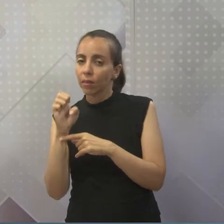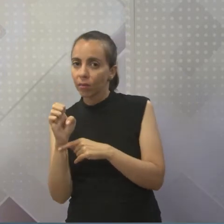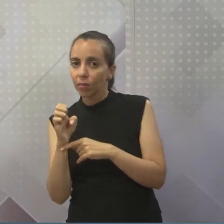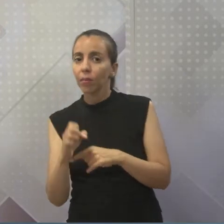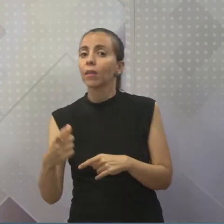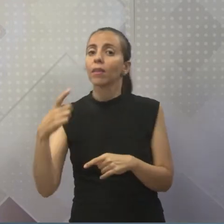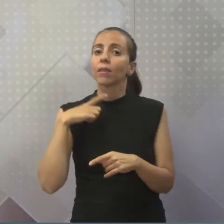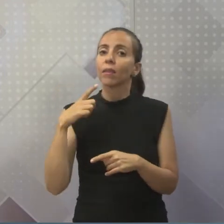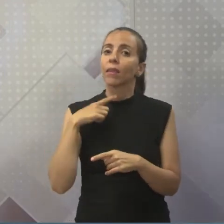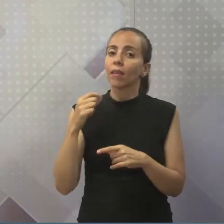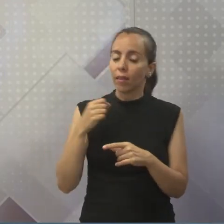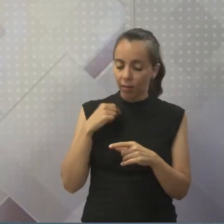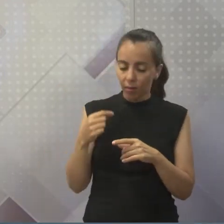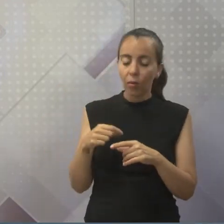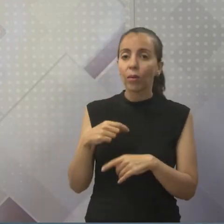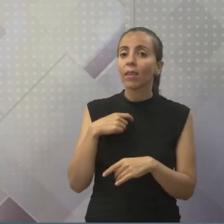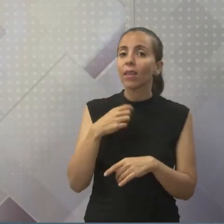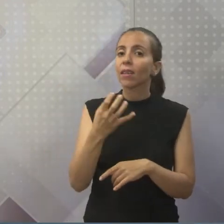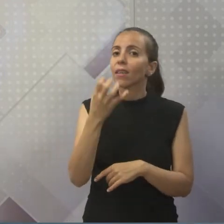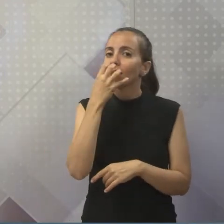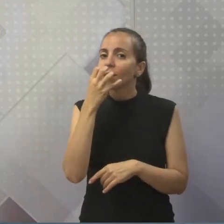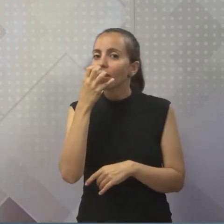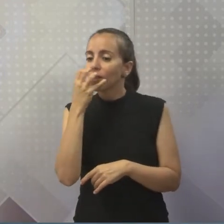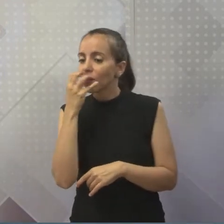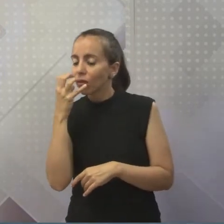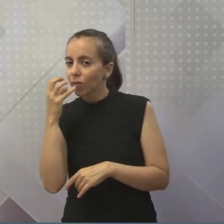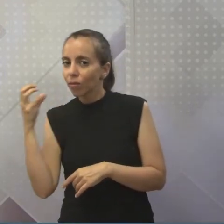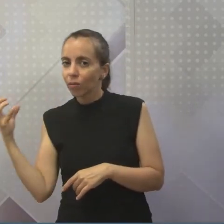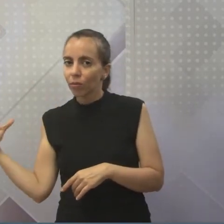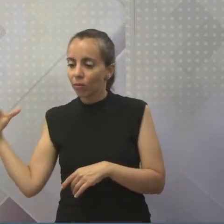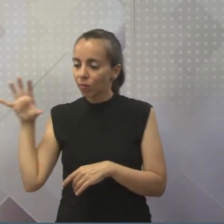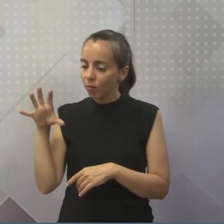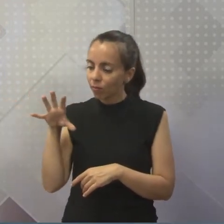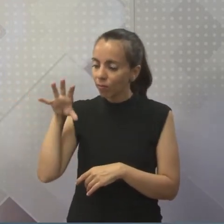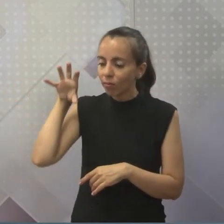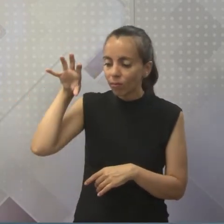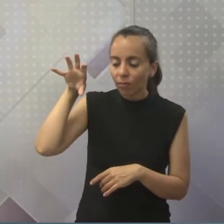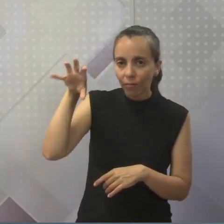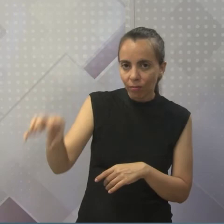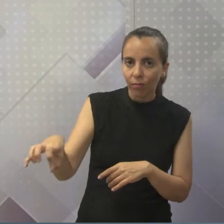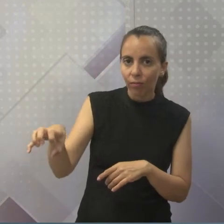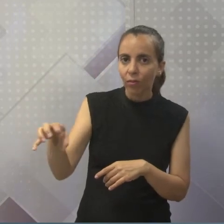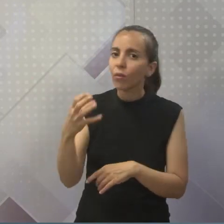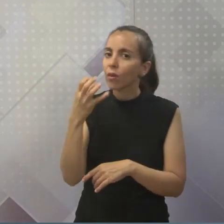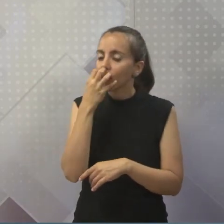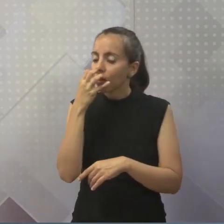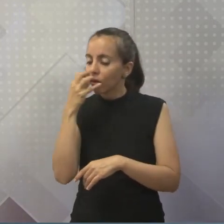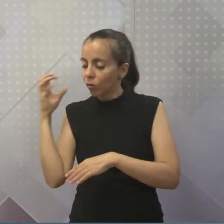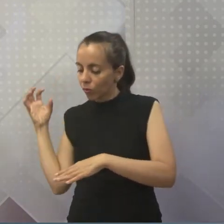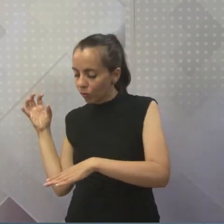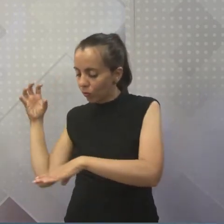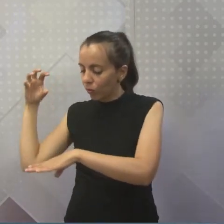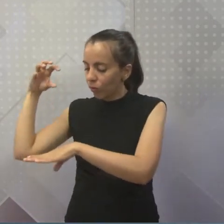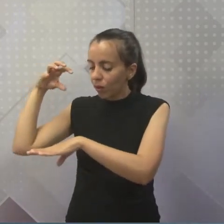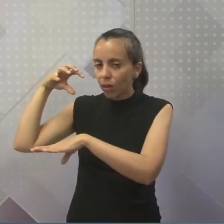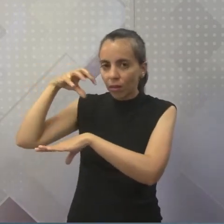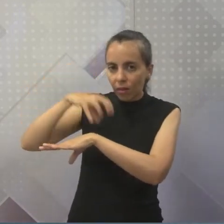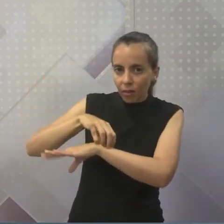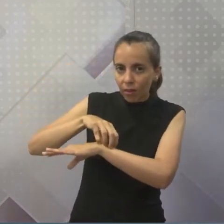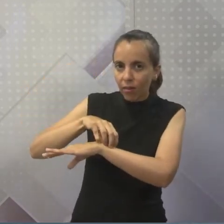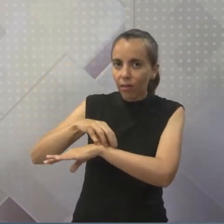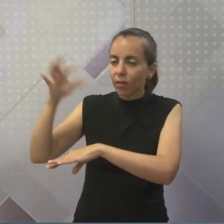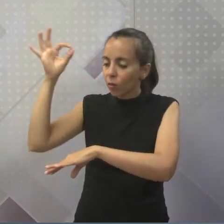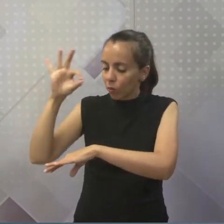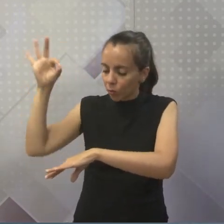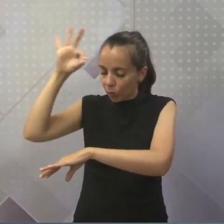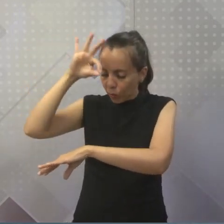por cães, né? Cães são depósitos. A muriçoca pega lá do cachorro afetado e quando vai chupar o